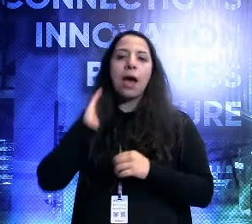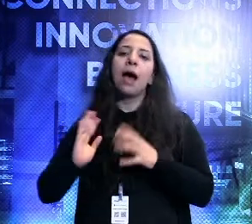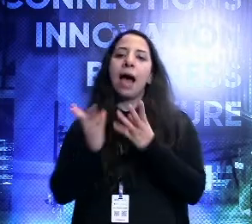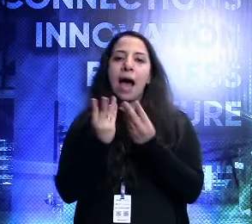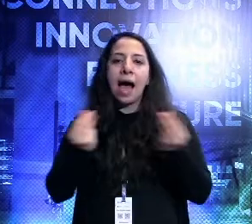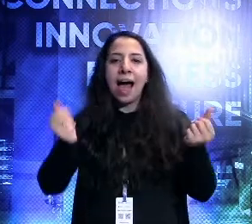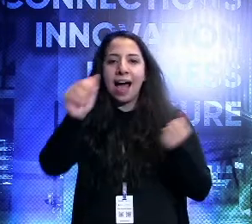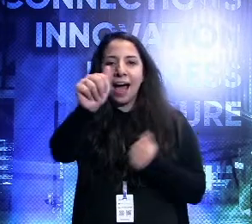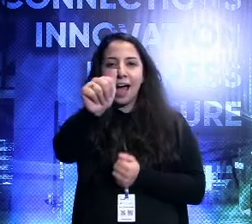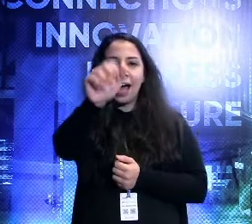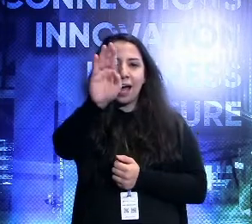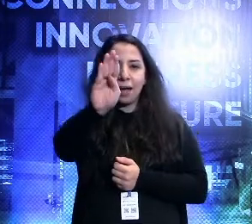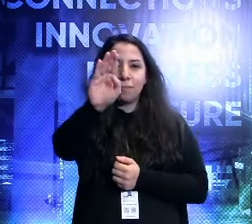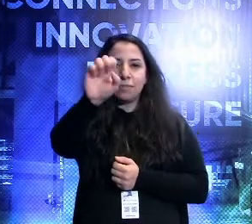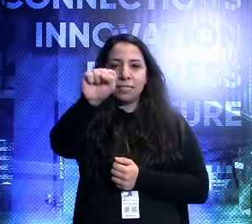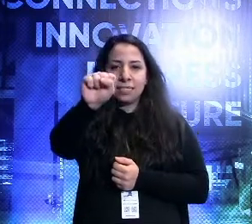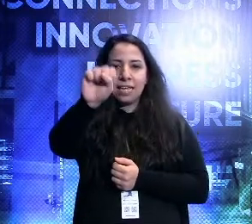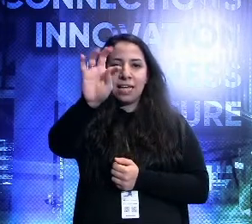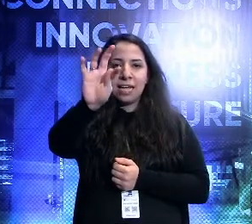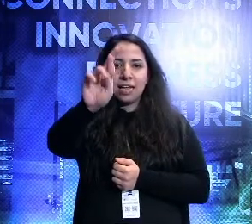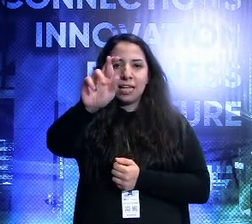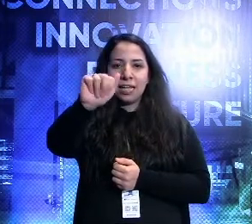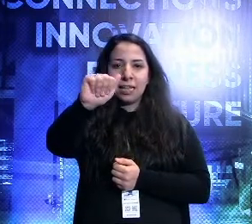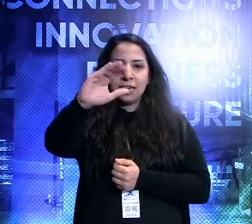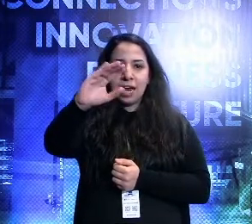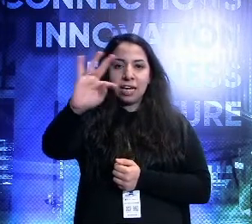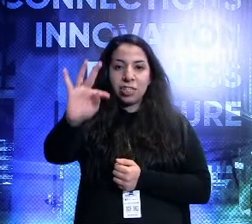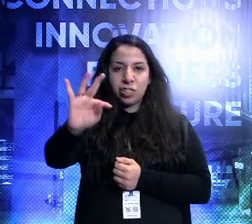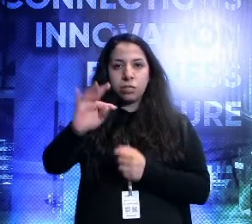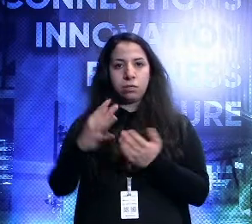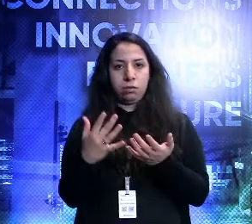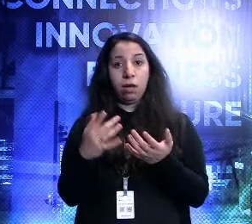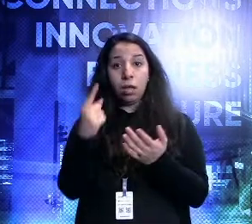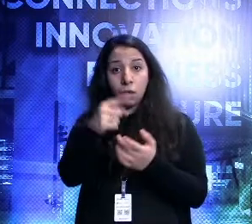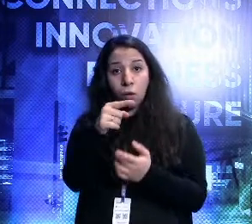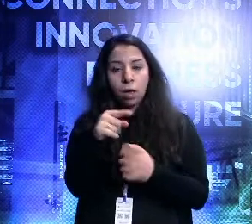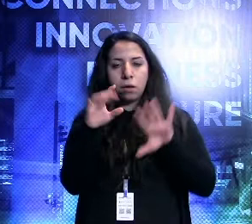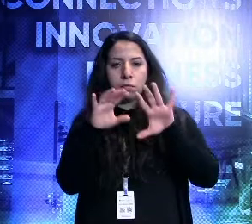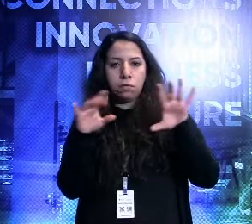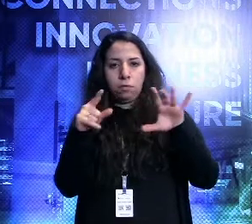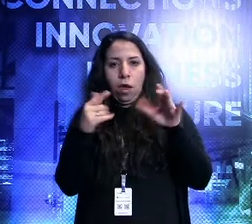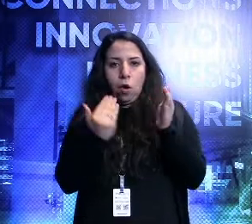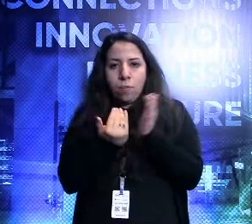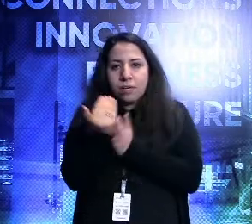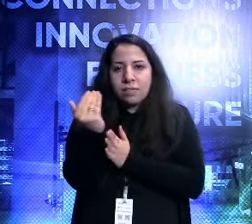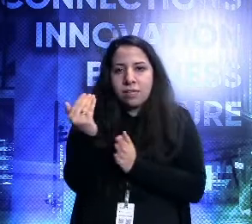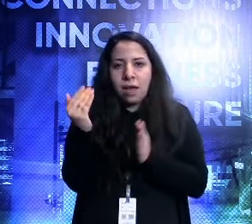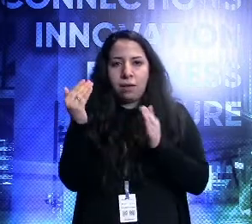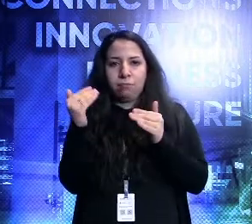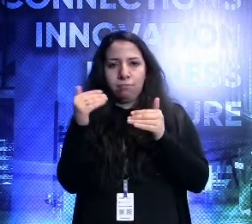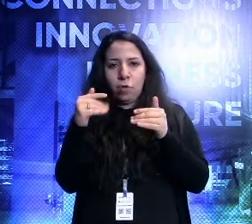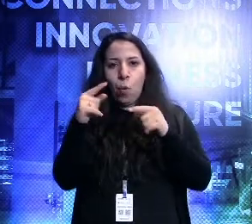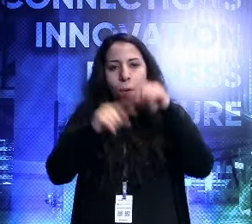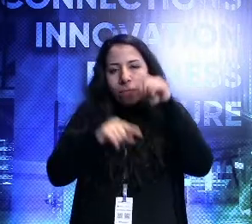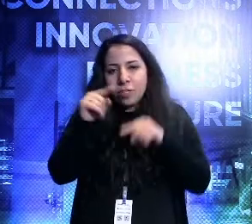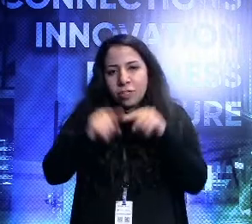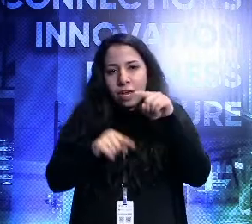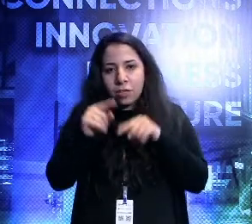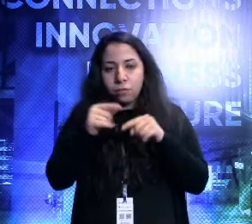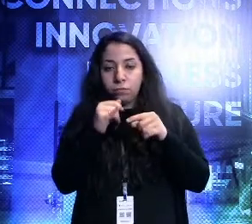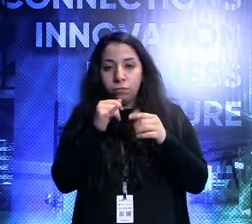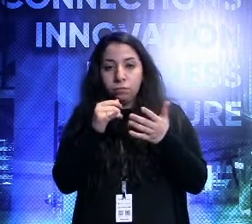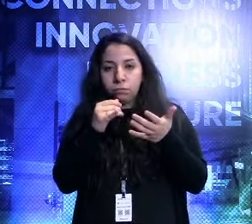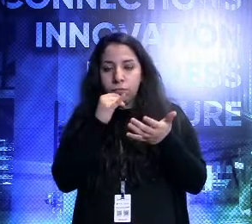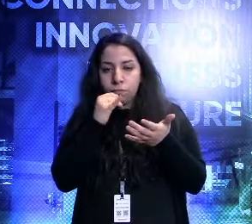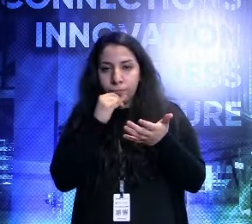dessa classe vão surgir as classes que vão construir os objetos. Então, quando a gente receber esse objeto